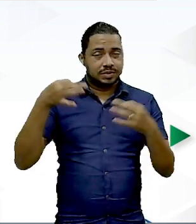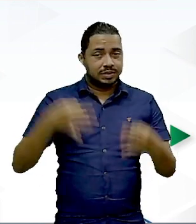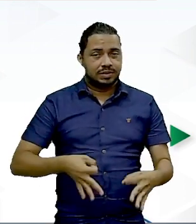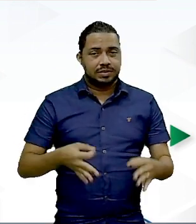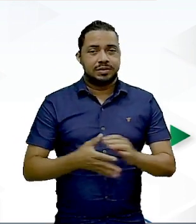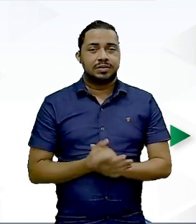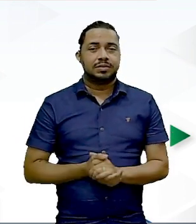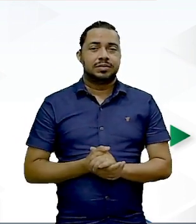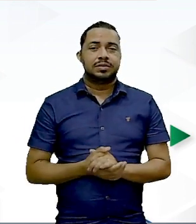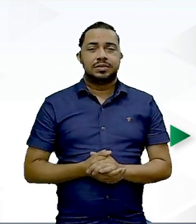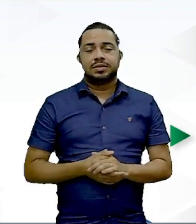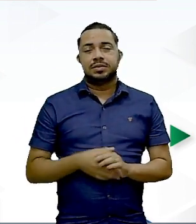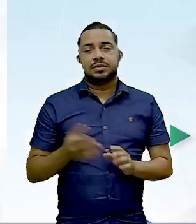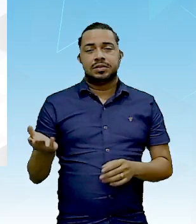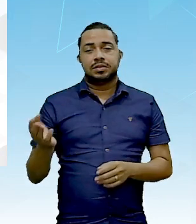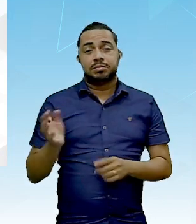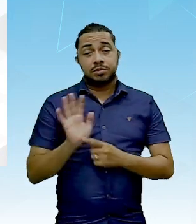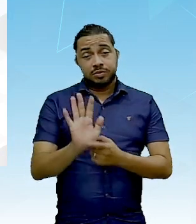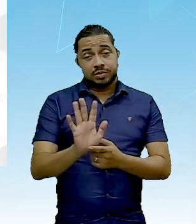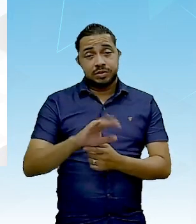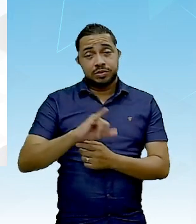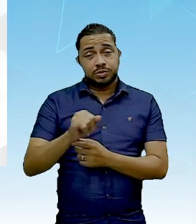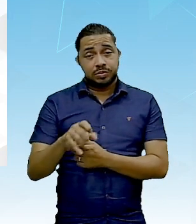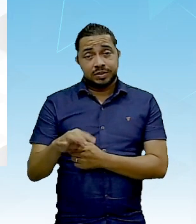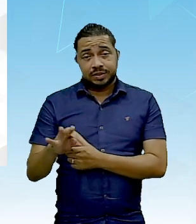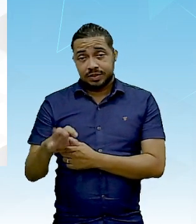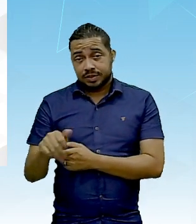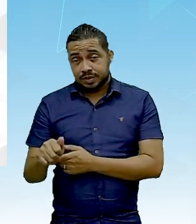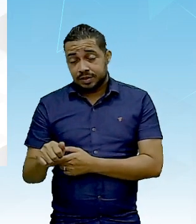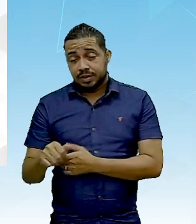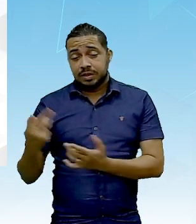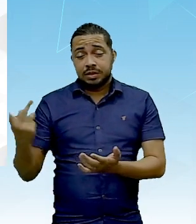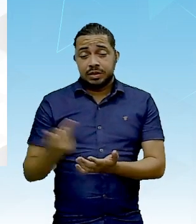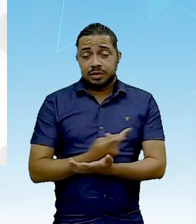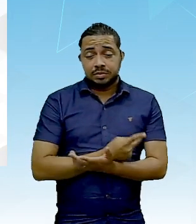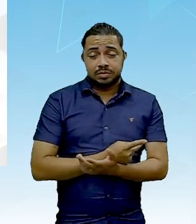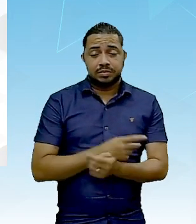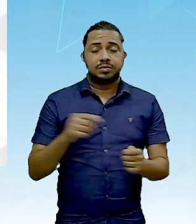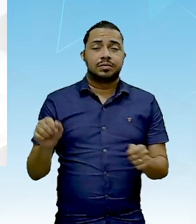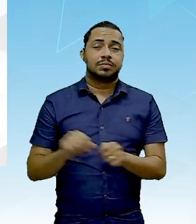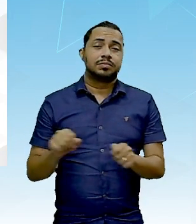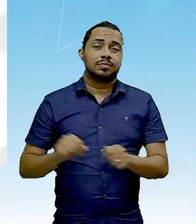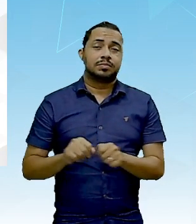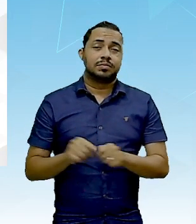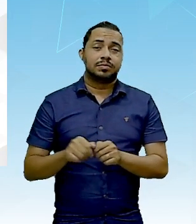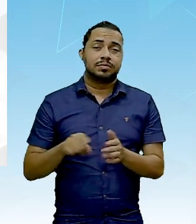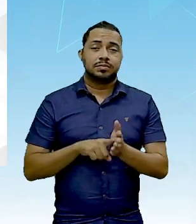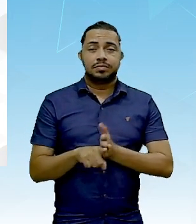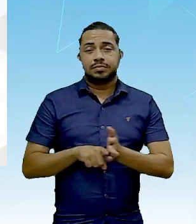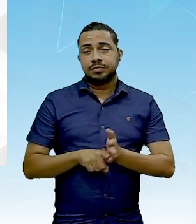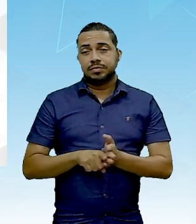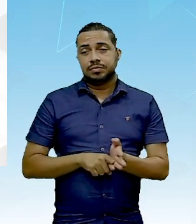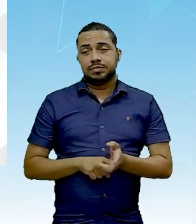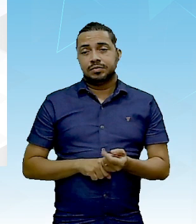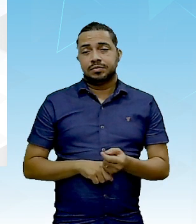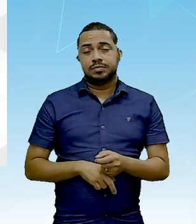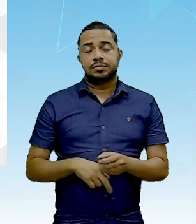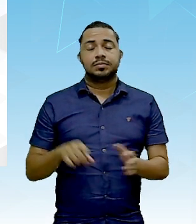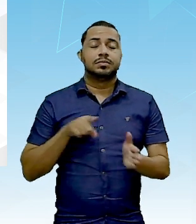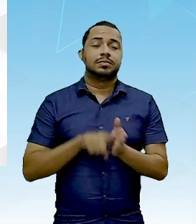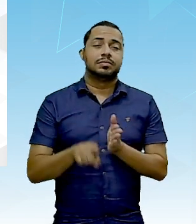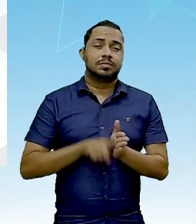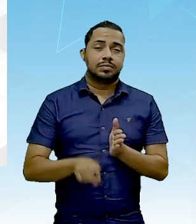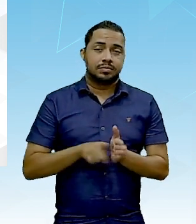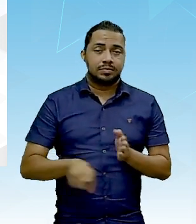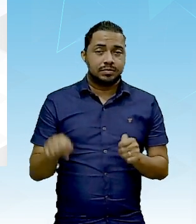bom? Traz aqui, Jonathan, por favor. Maior erro na hora da produção dessas pesquisas é que os questionários